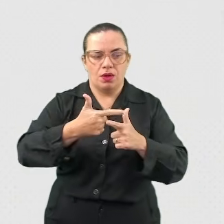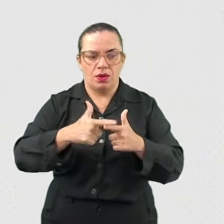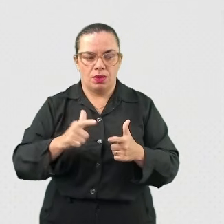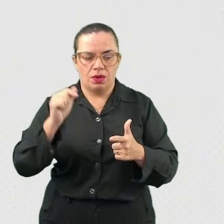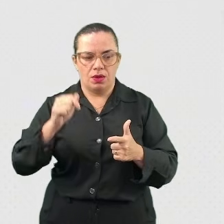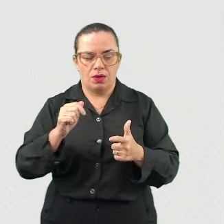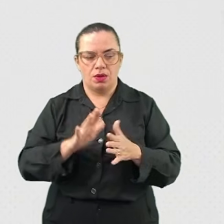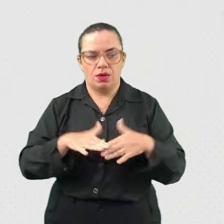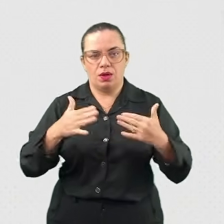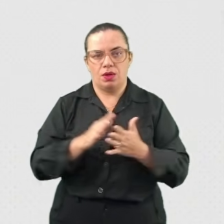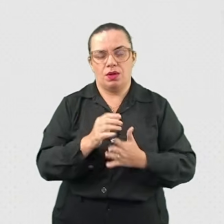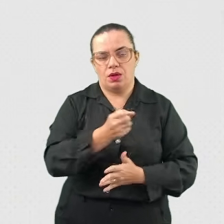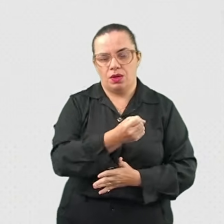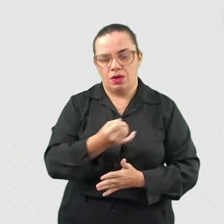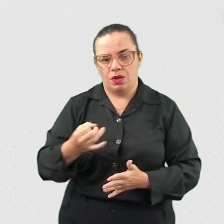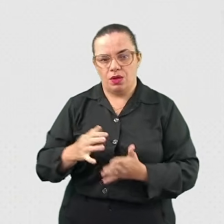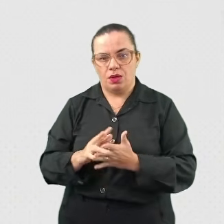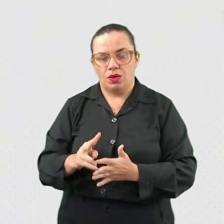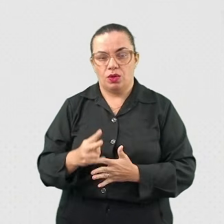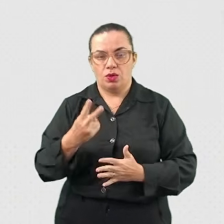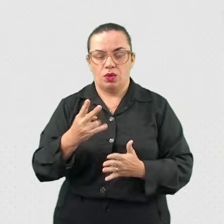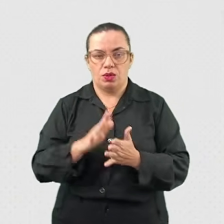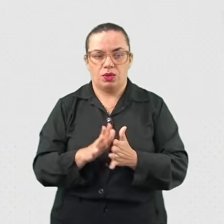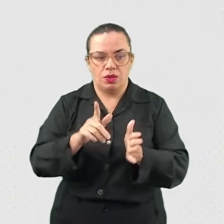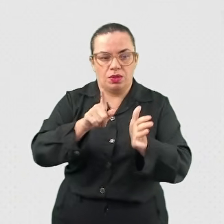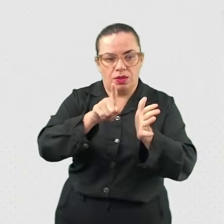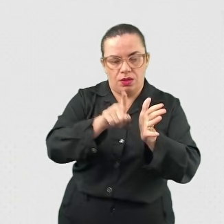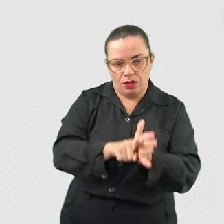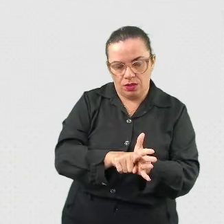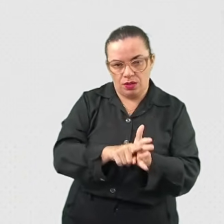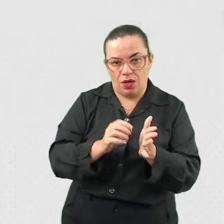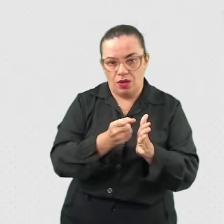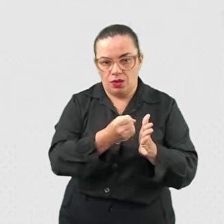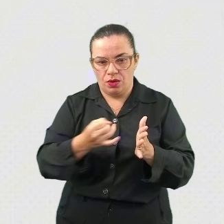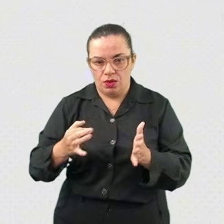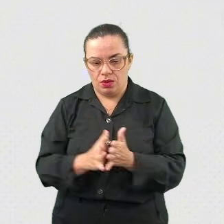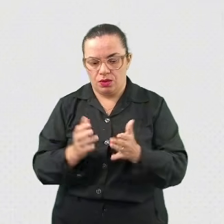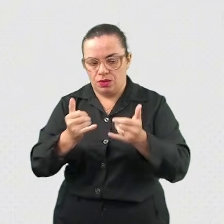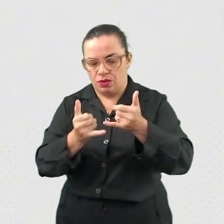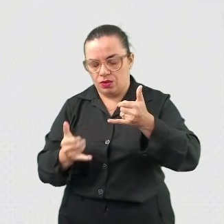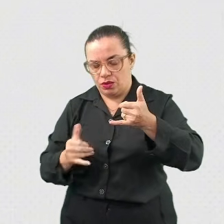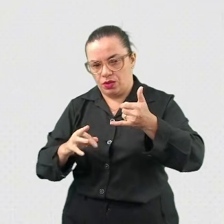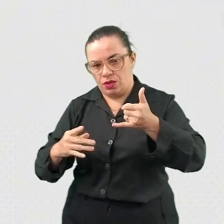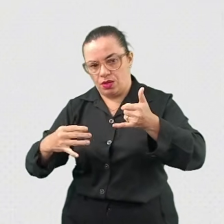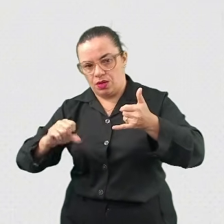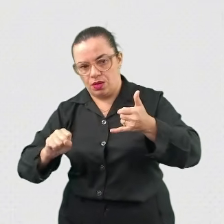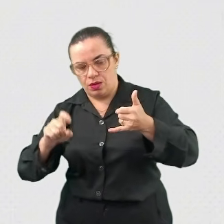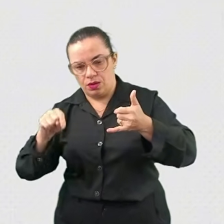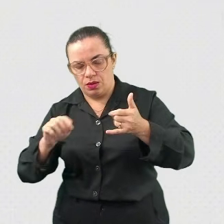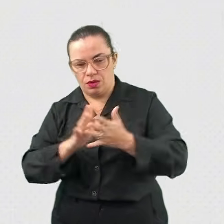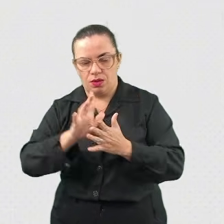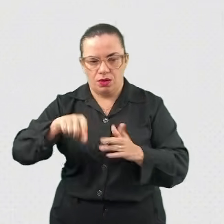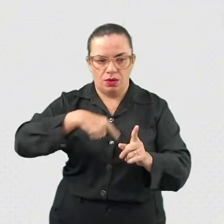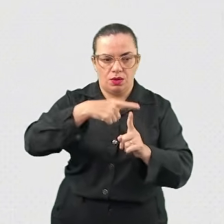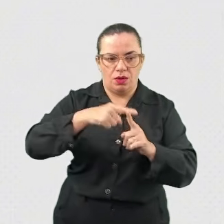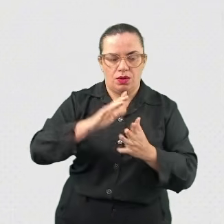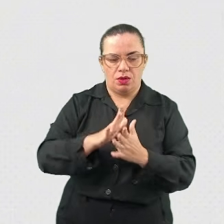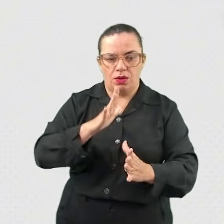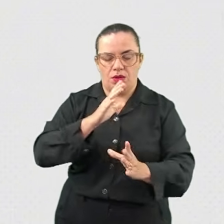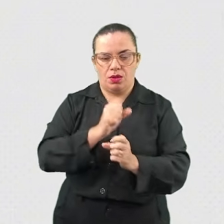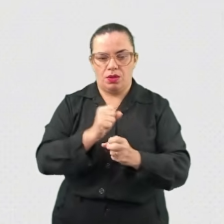sempre duas unidades a menos que a quantidade de lados. Como a soma dos ângulos internos de um